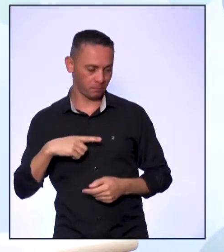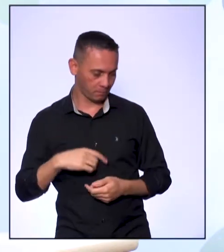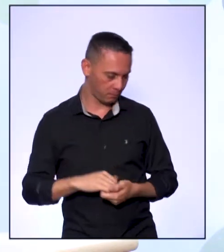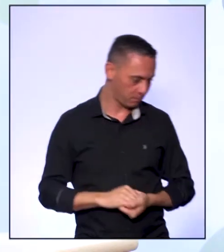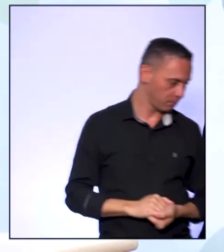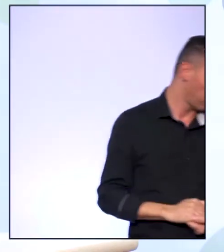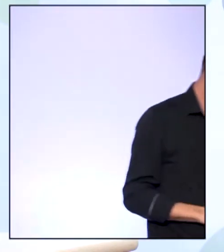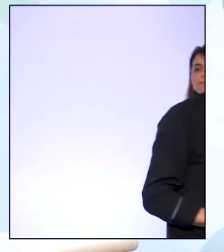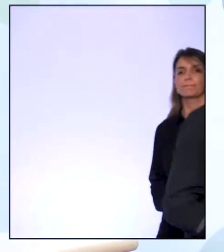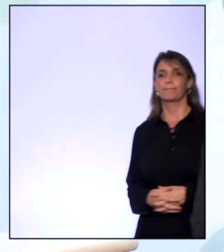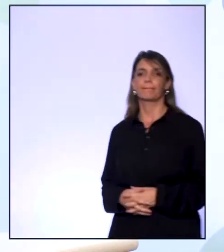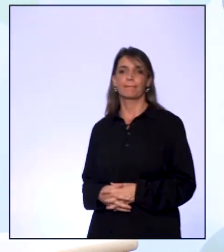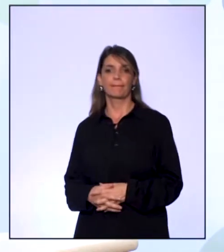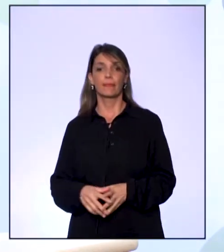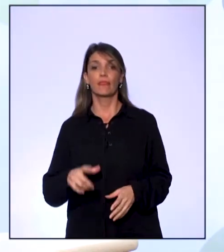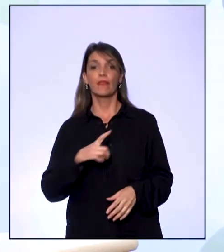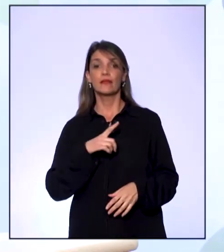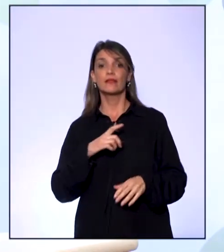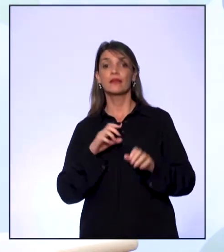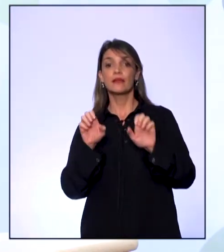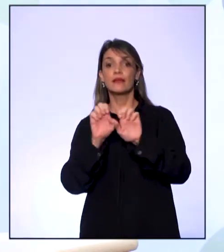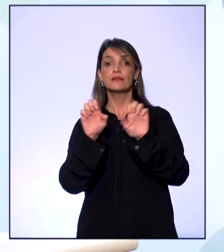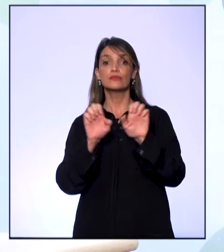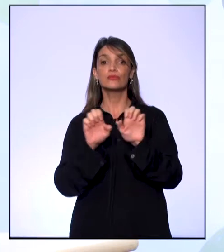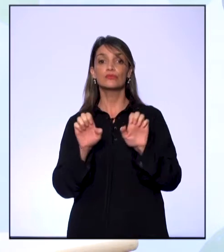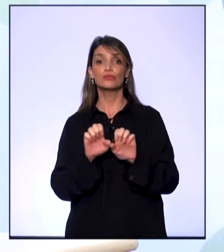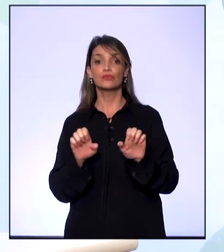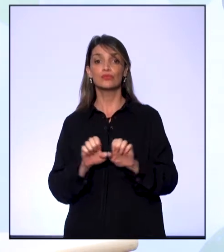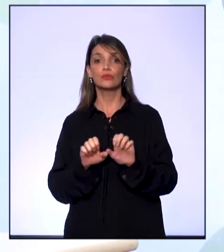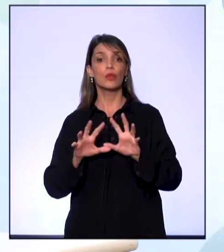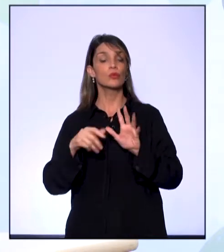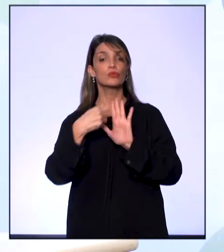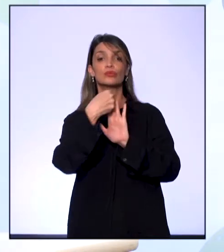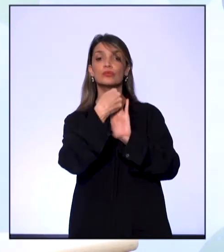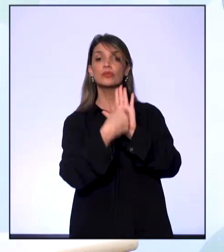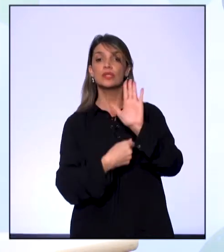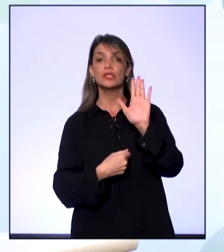para me dizer assim: eu tenho uma estrutura a ser seguida. Todo texto